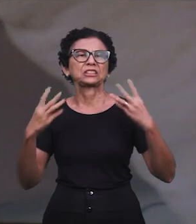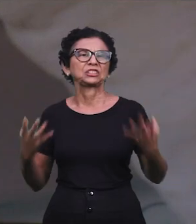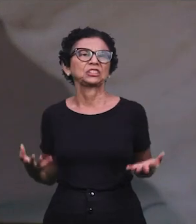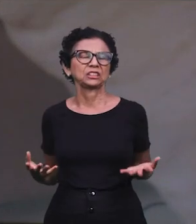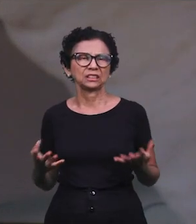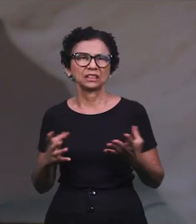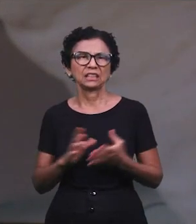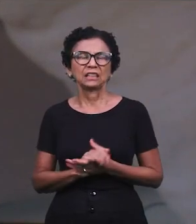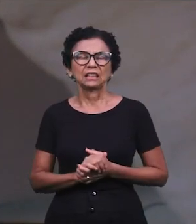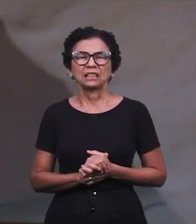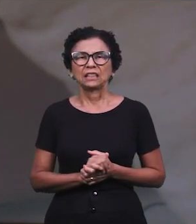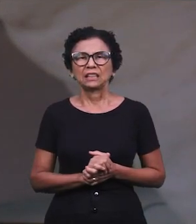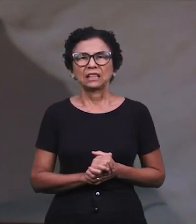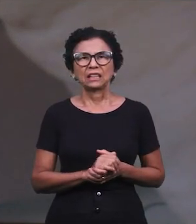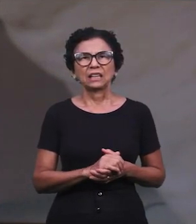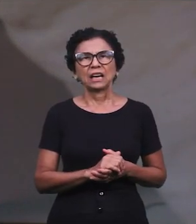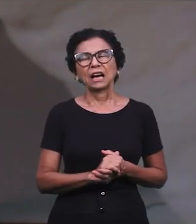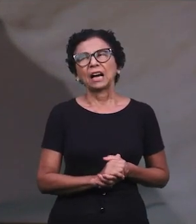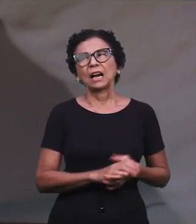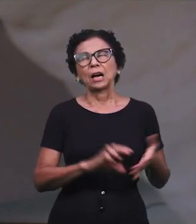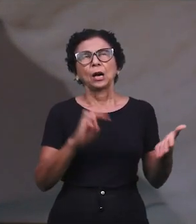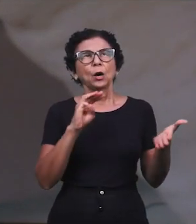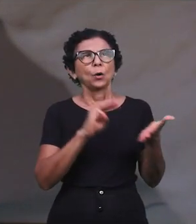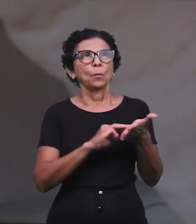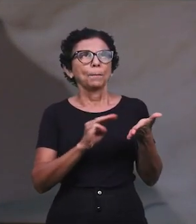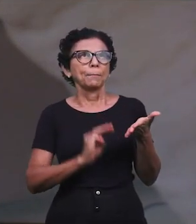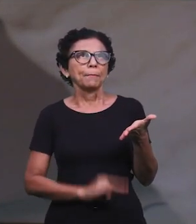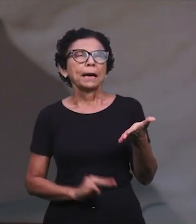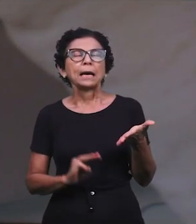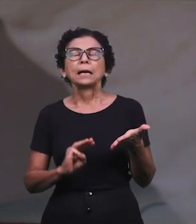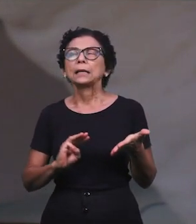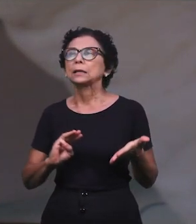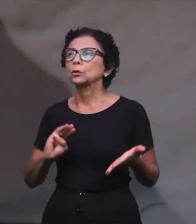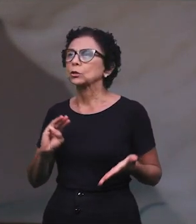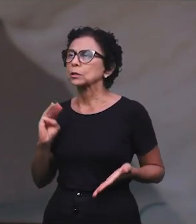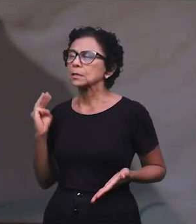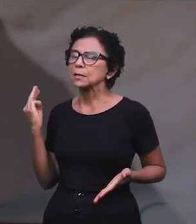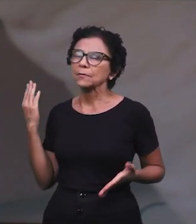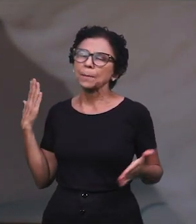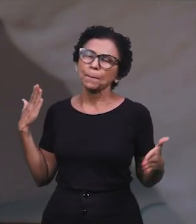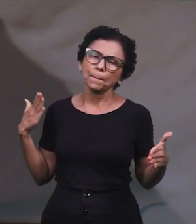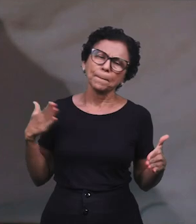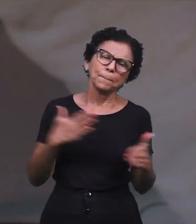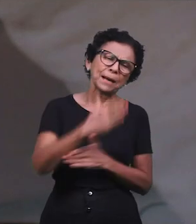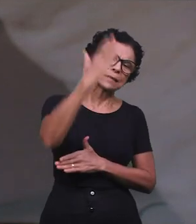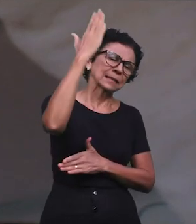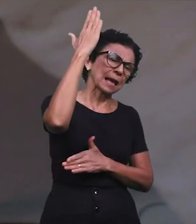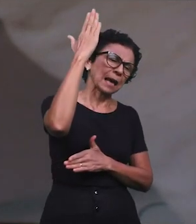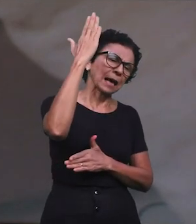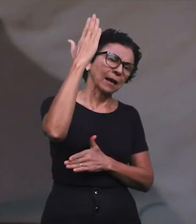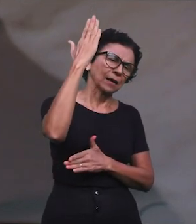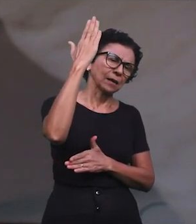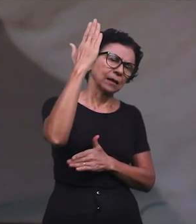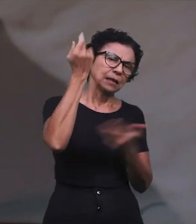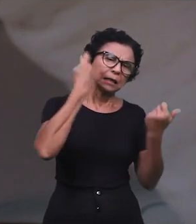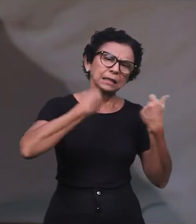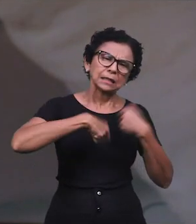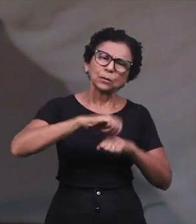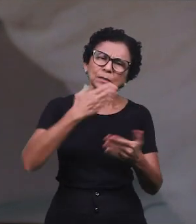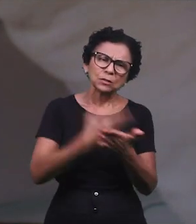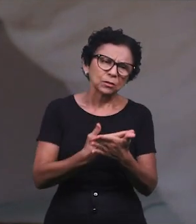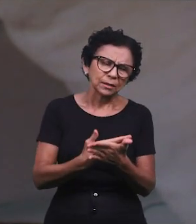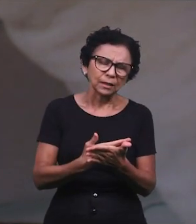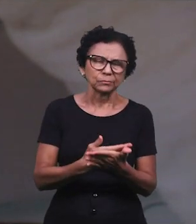conhece, um método infalível que você vai conseguir ser aprovado sem estudar. Não é isso que nós vamos apresentar